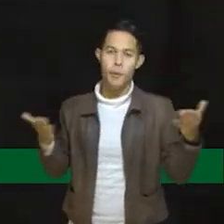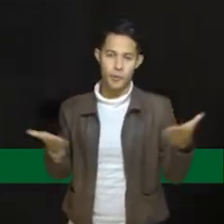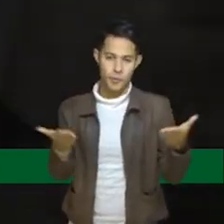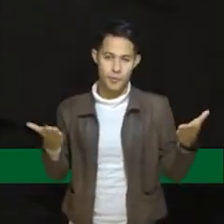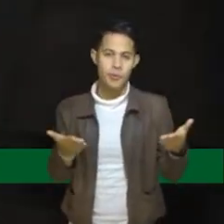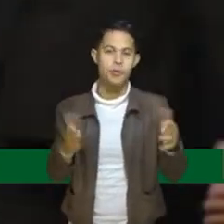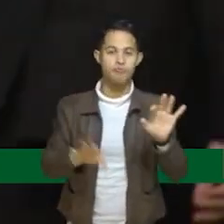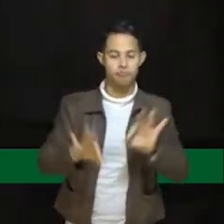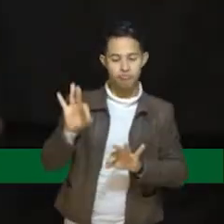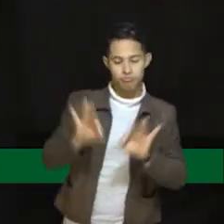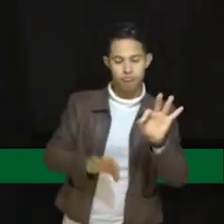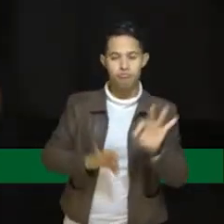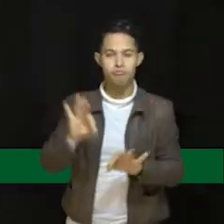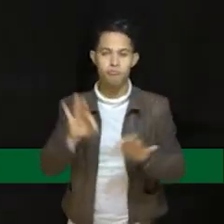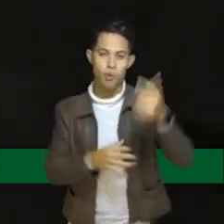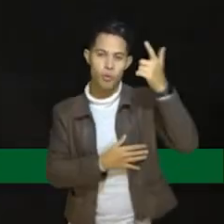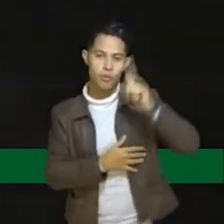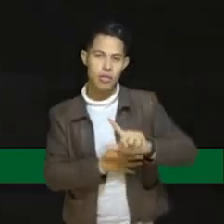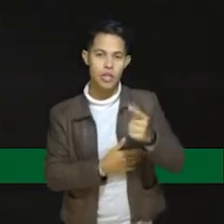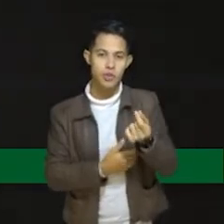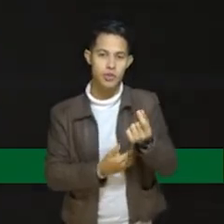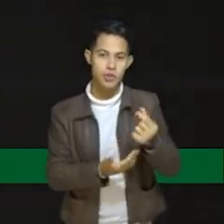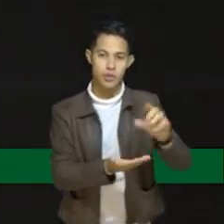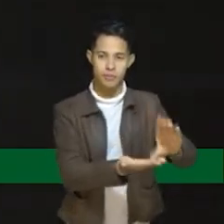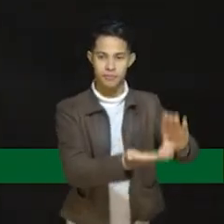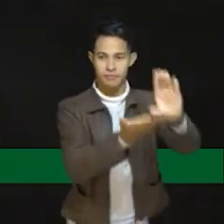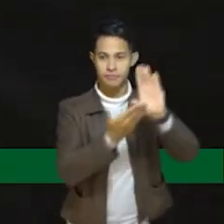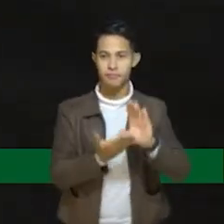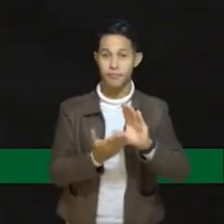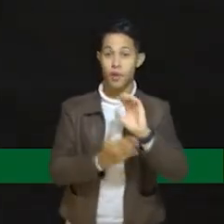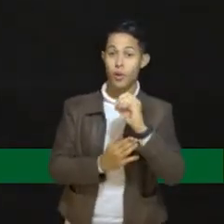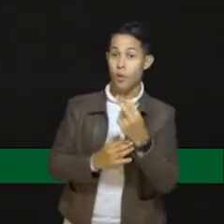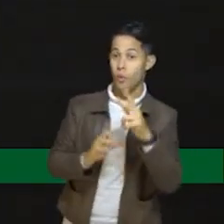adotadas medidas para que tenha um orçamento ou um plano